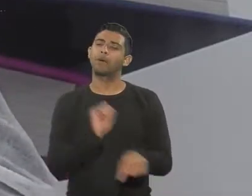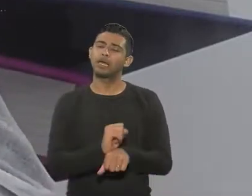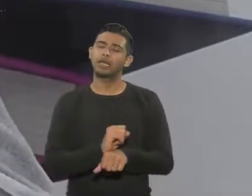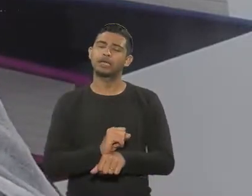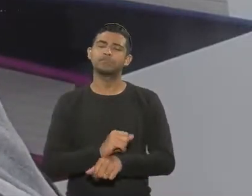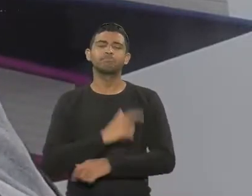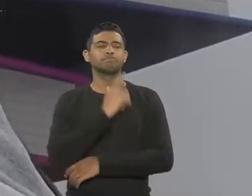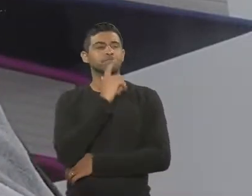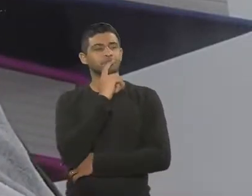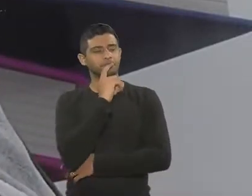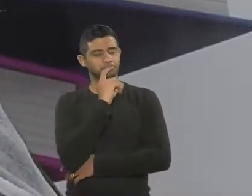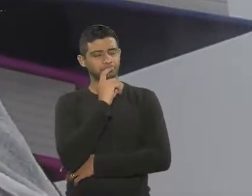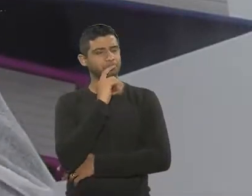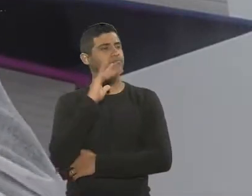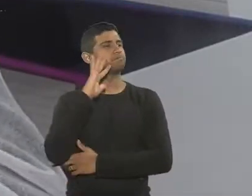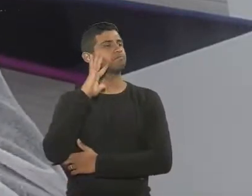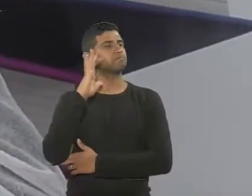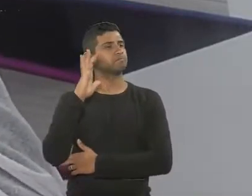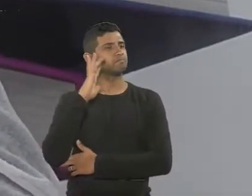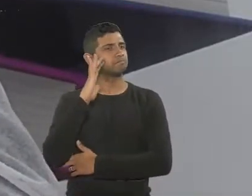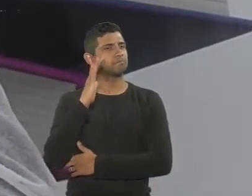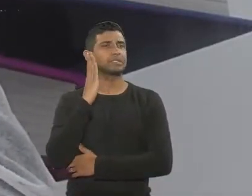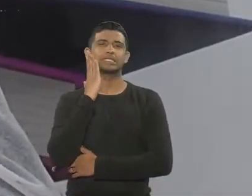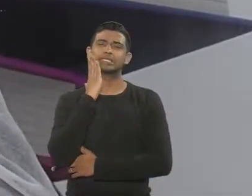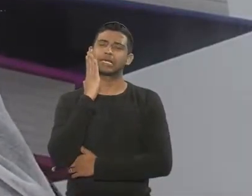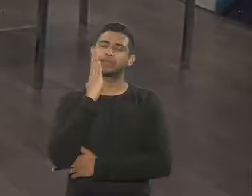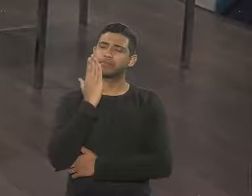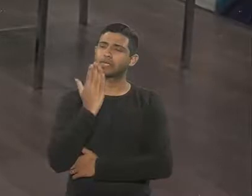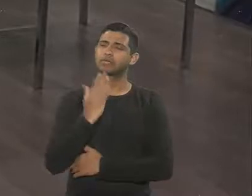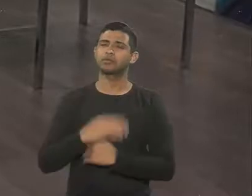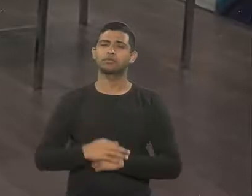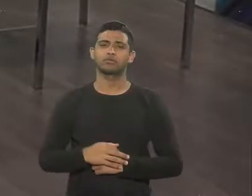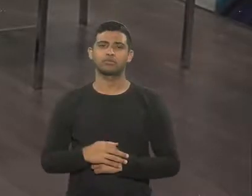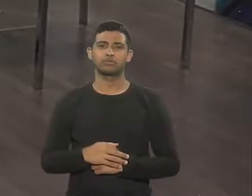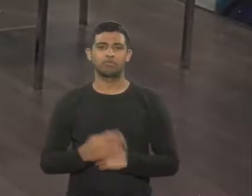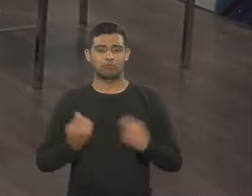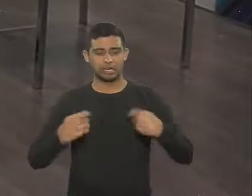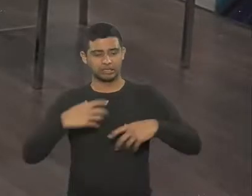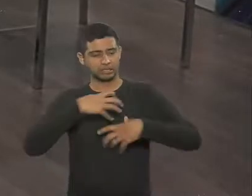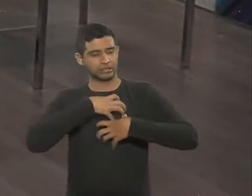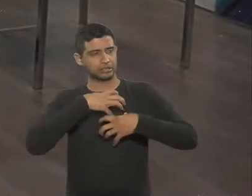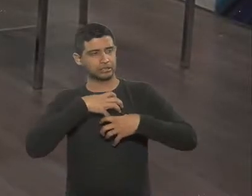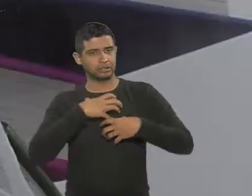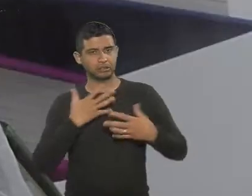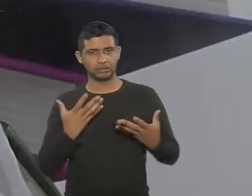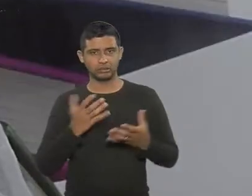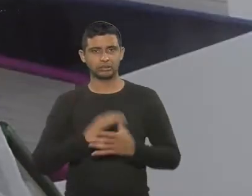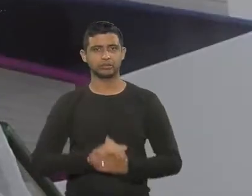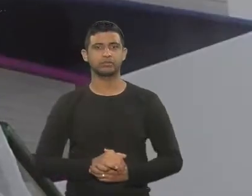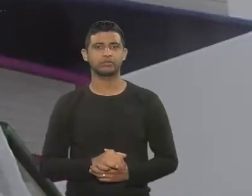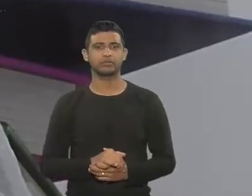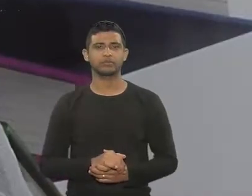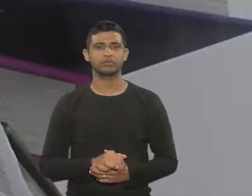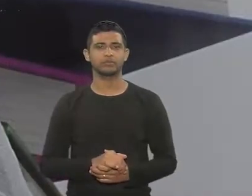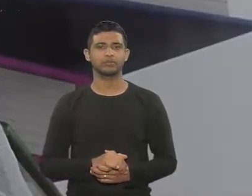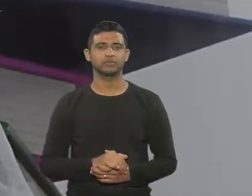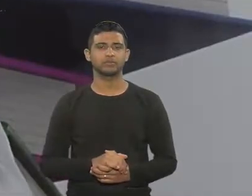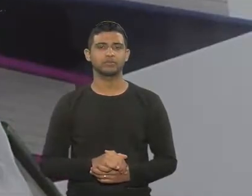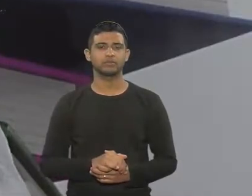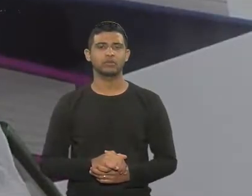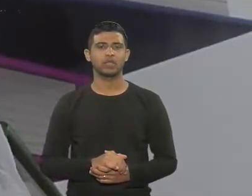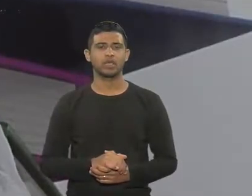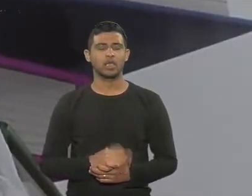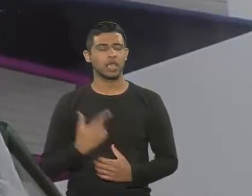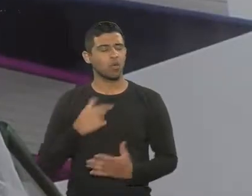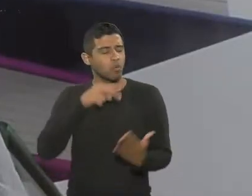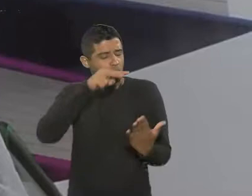parar, respirar. Que ser humano né? pede. Sentir. E isso que eu estou ouvindo me faz